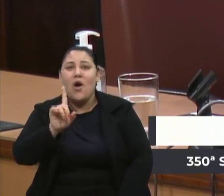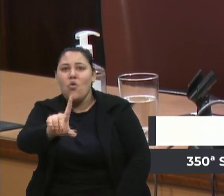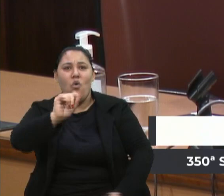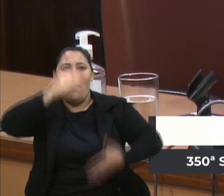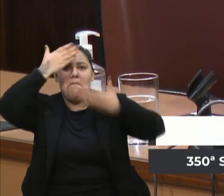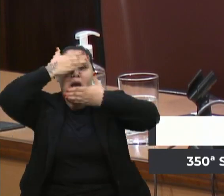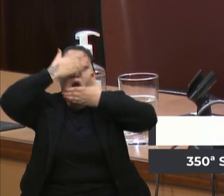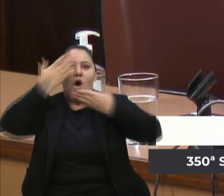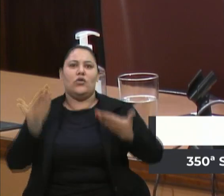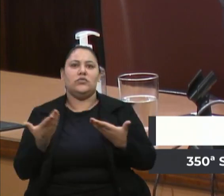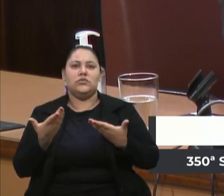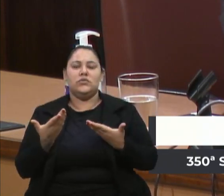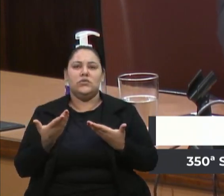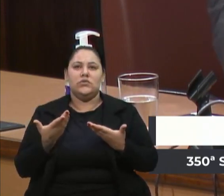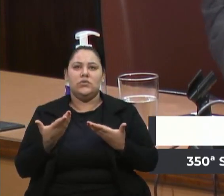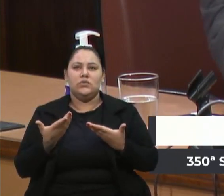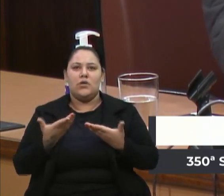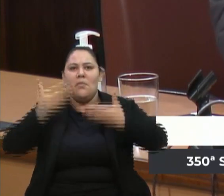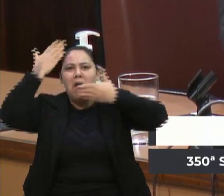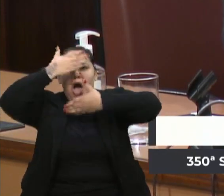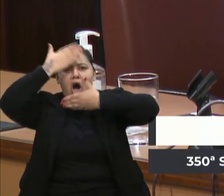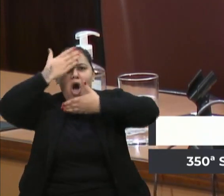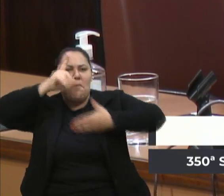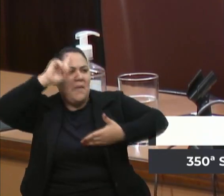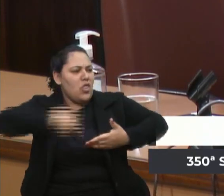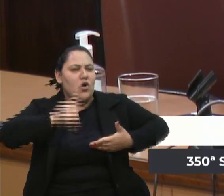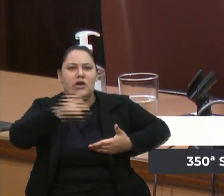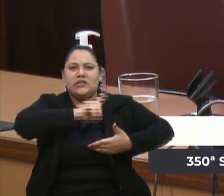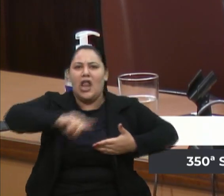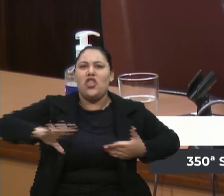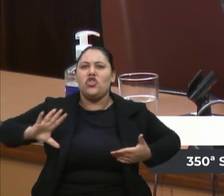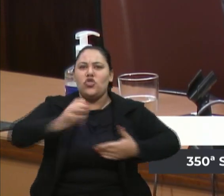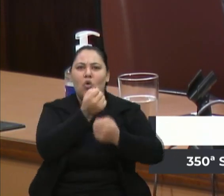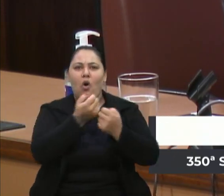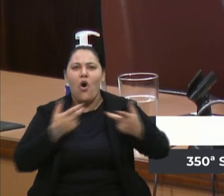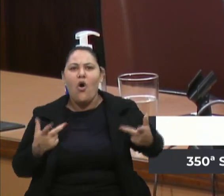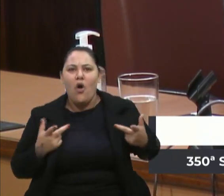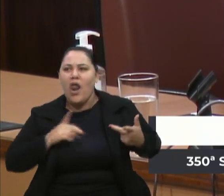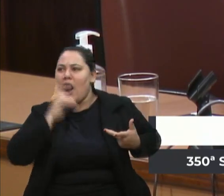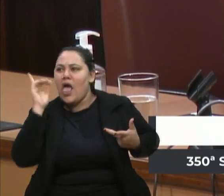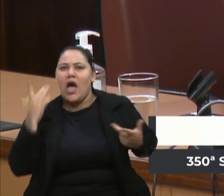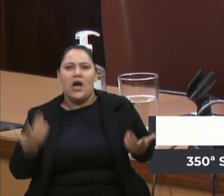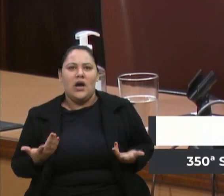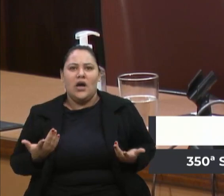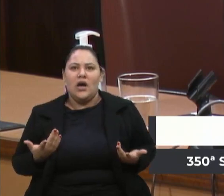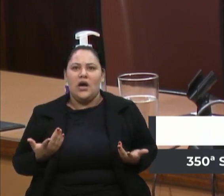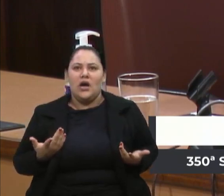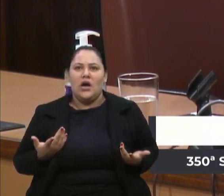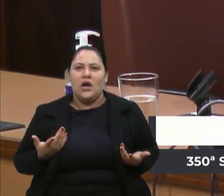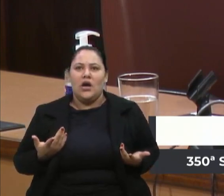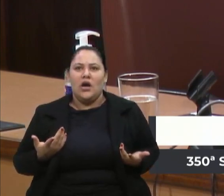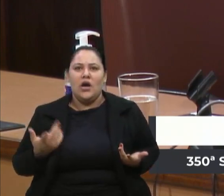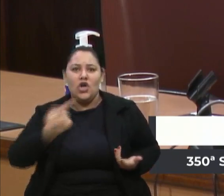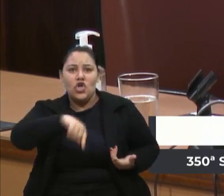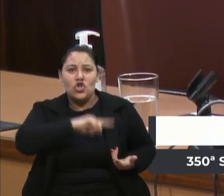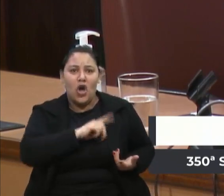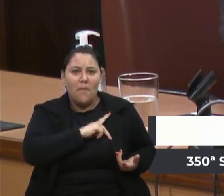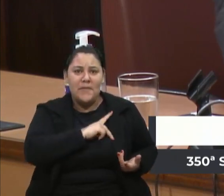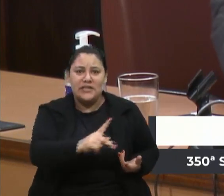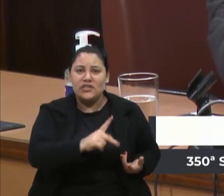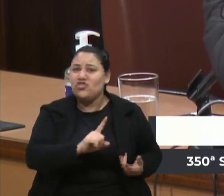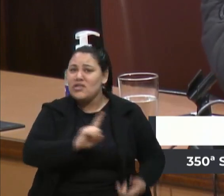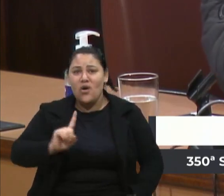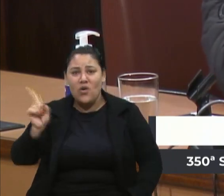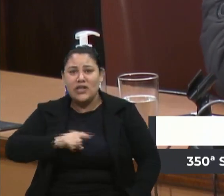solidariza. Marrocos mandou cancelar tudo que ia ter lá. E o nosso presidente não cancelou o que ele tinha para poder